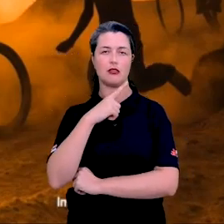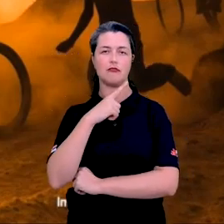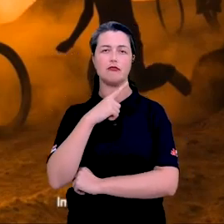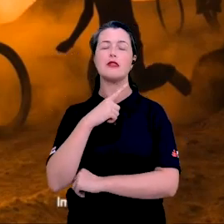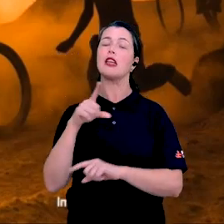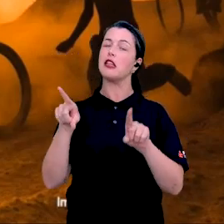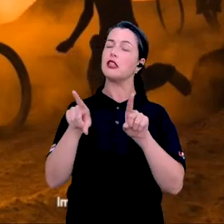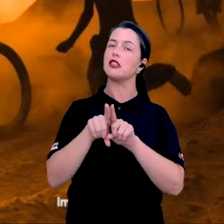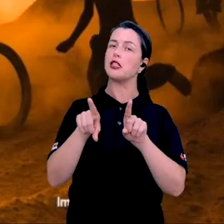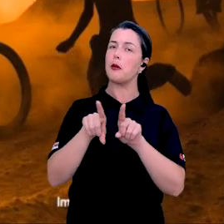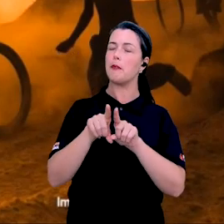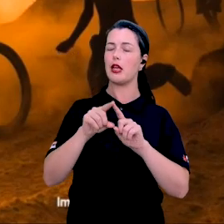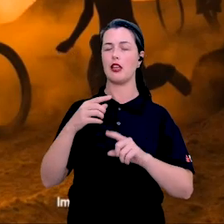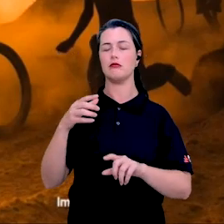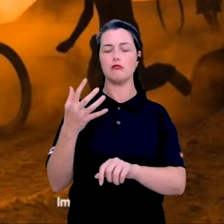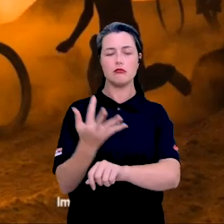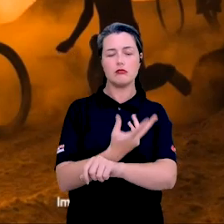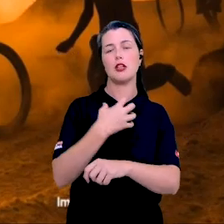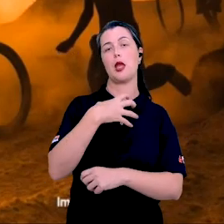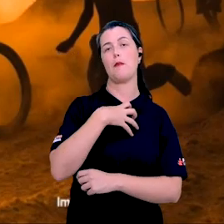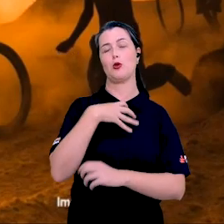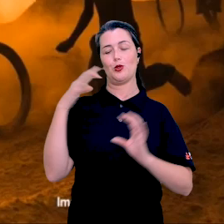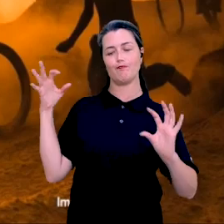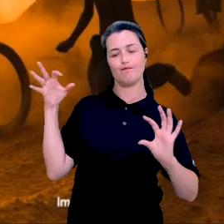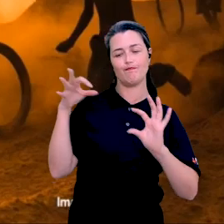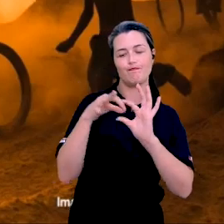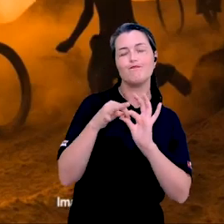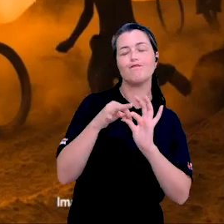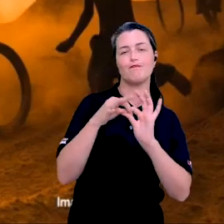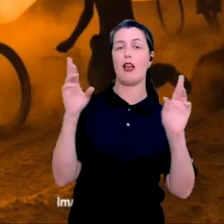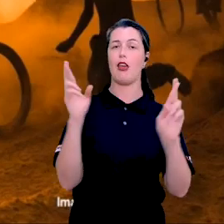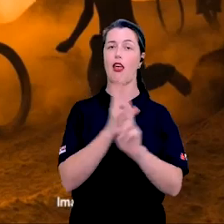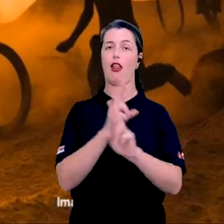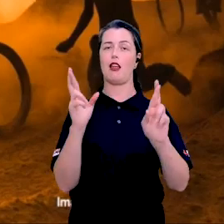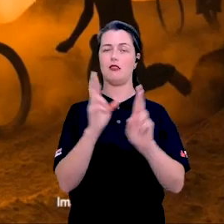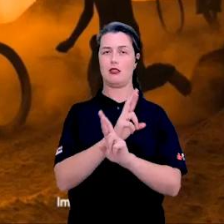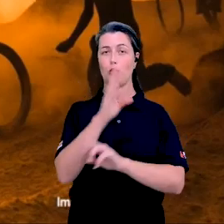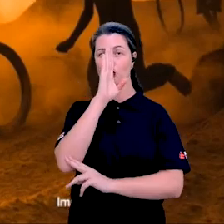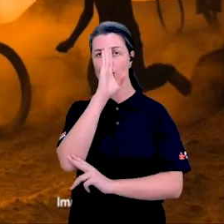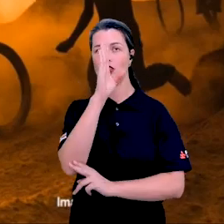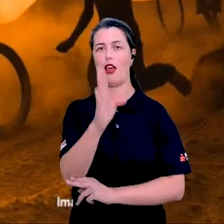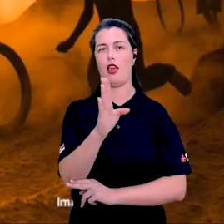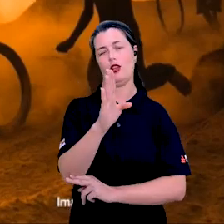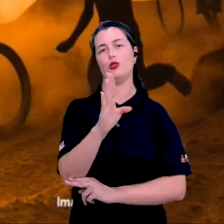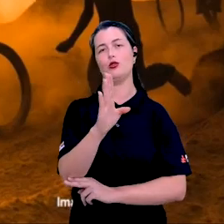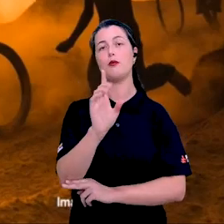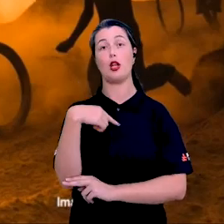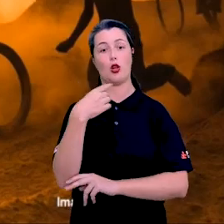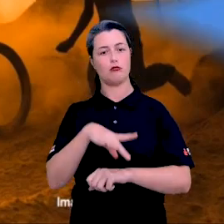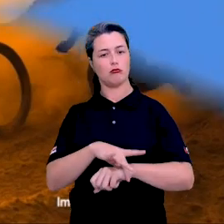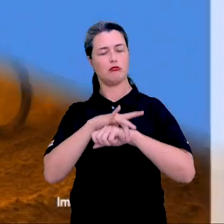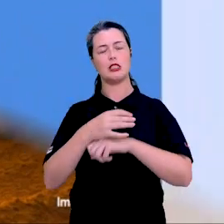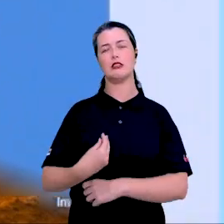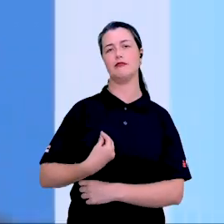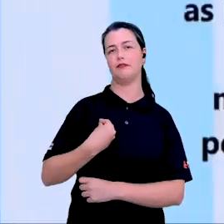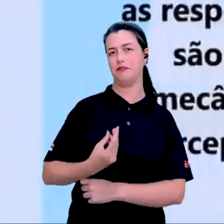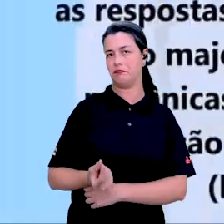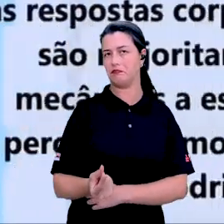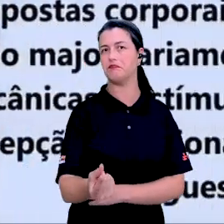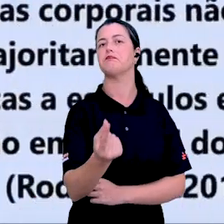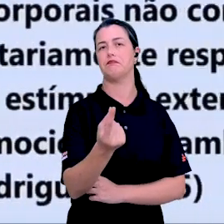e principalmente as questões emocionais, que estão diretamente relacionadas à sobrevivência do